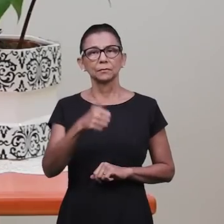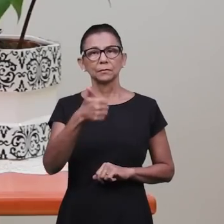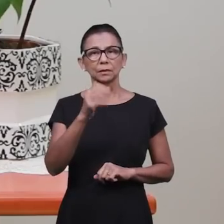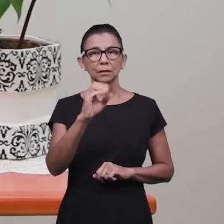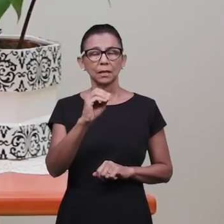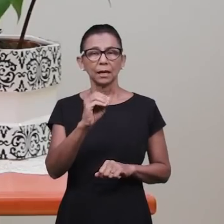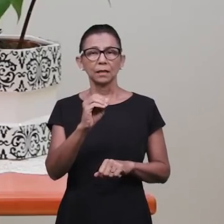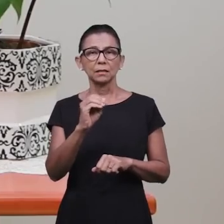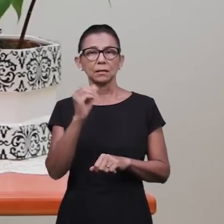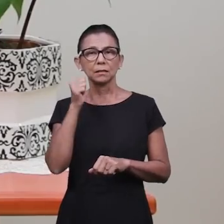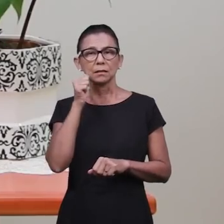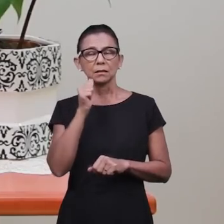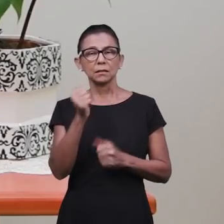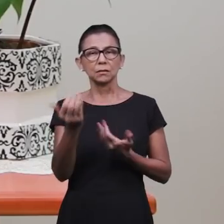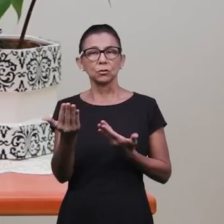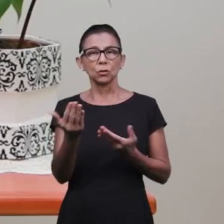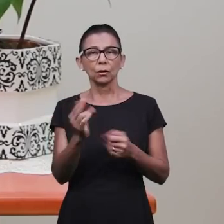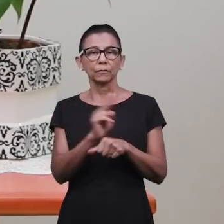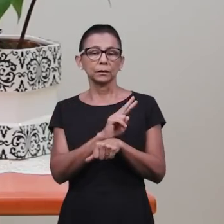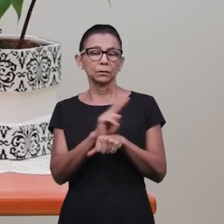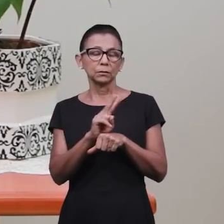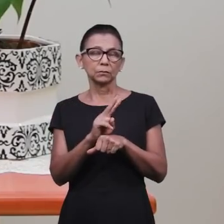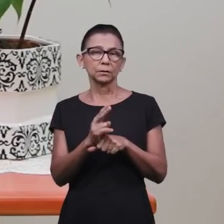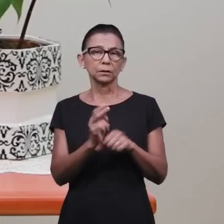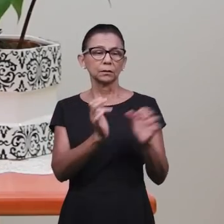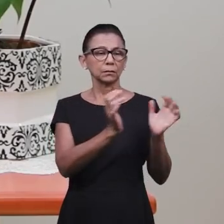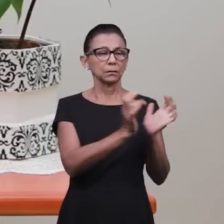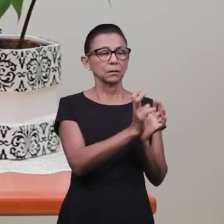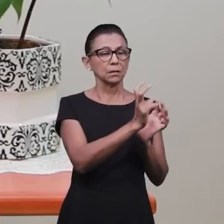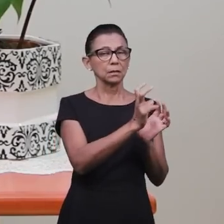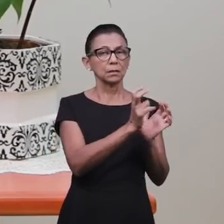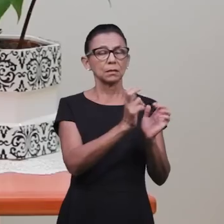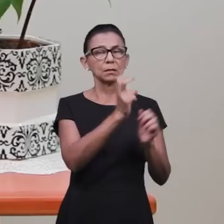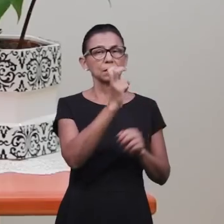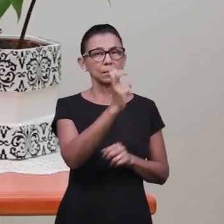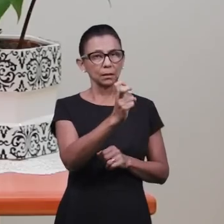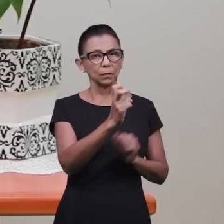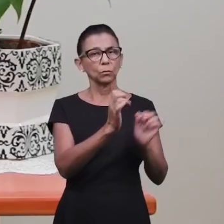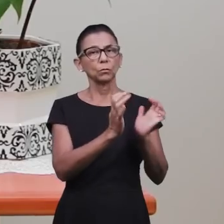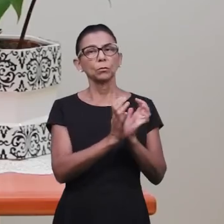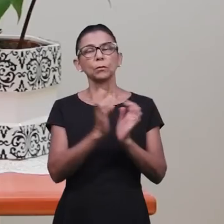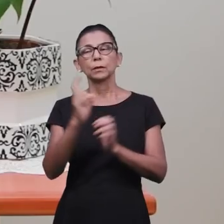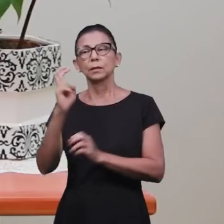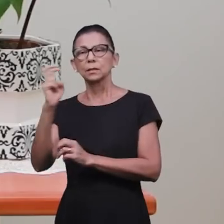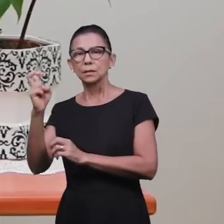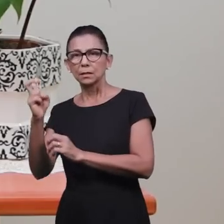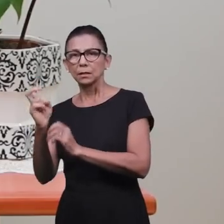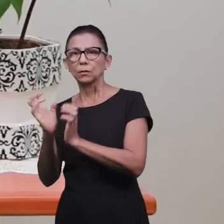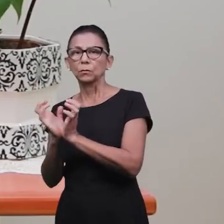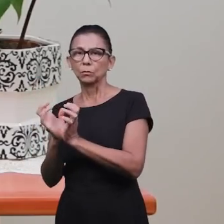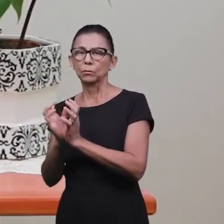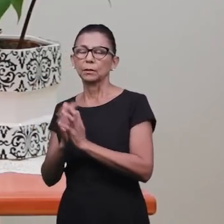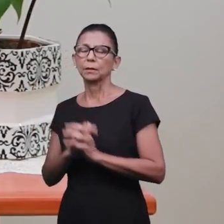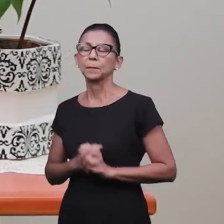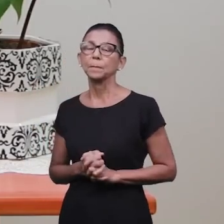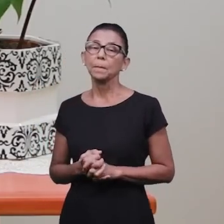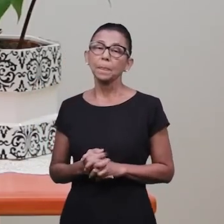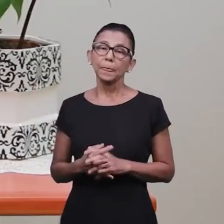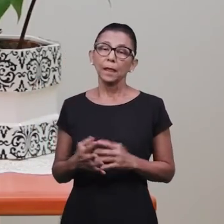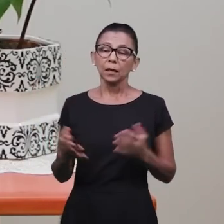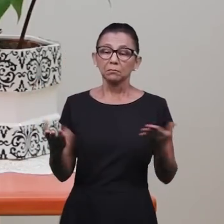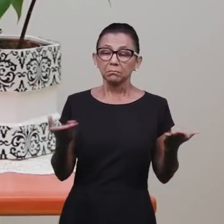mesmo noivo, mas a diferença, ela estava no interior. Todas elas tinham candeias, que